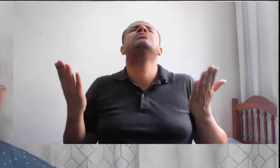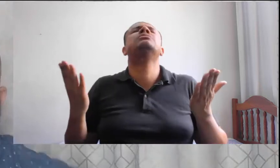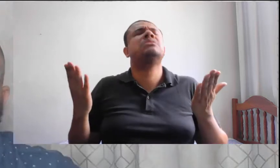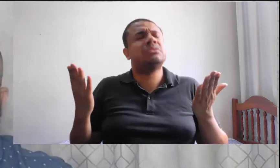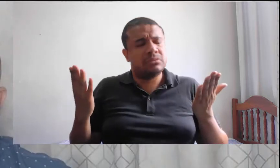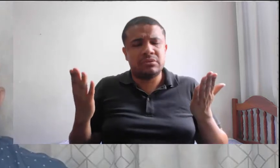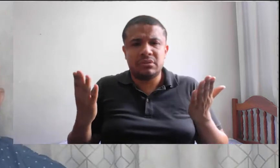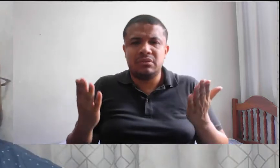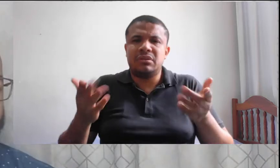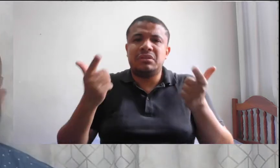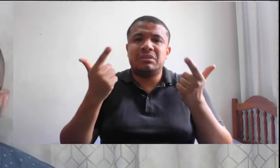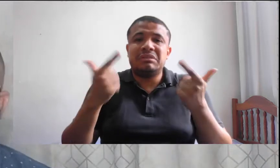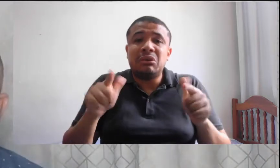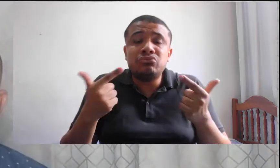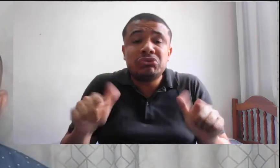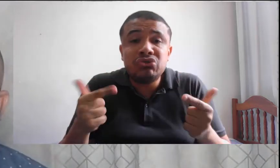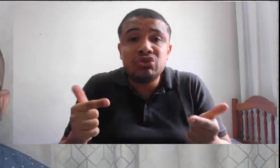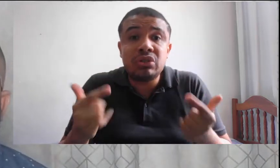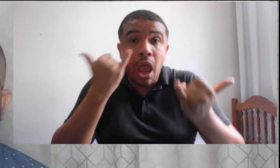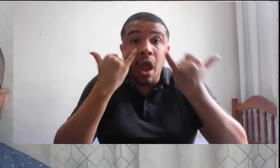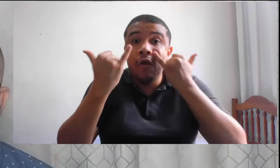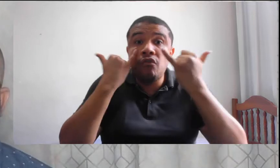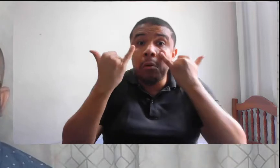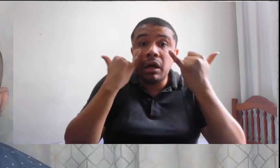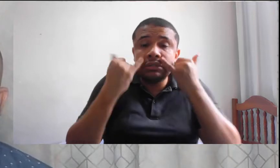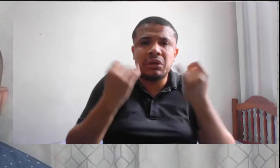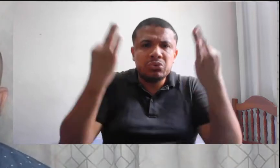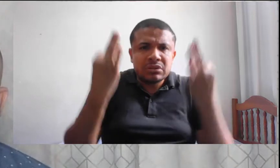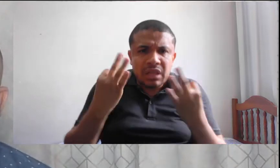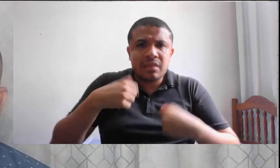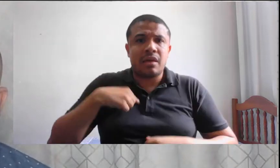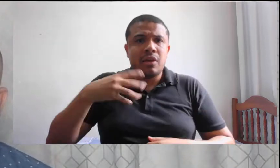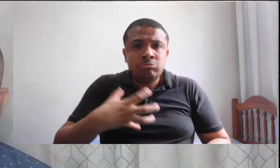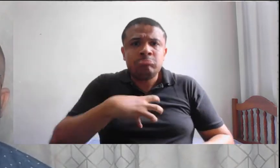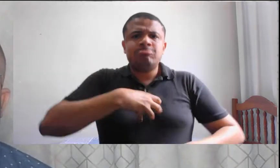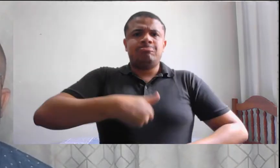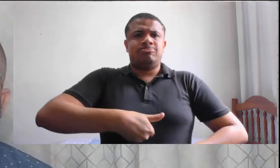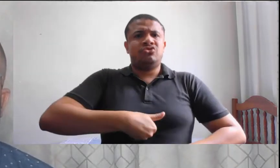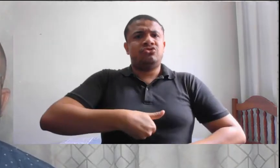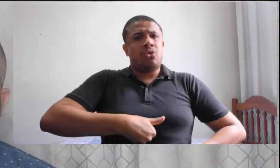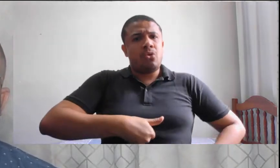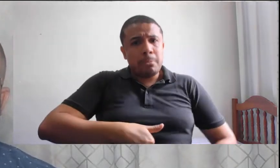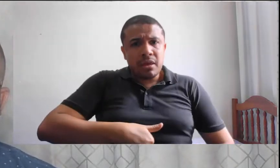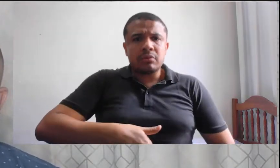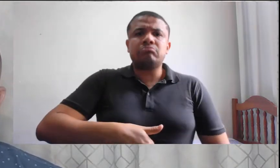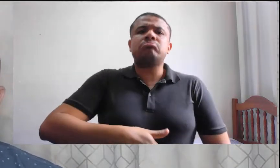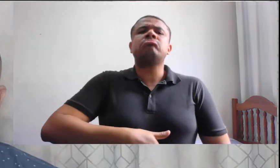A gente não tinha muito acesso, a gente só sabia quando a gente estava com fome.